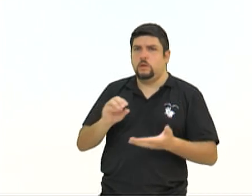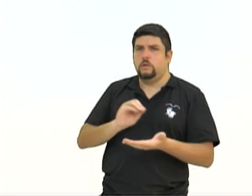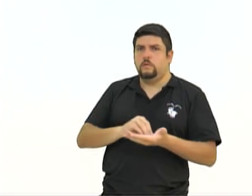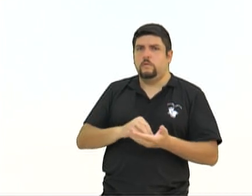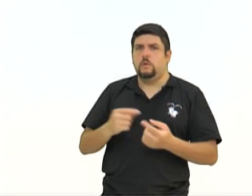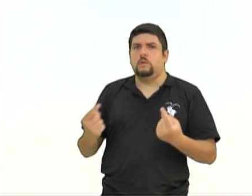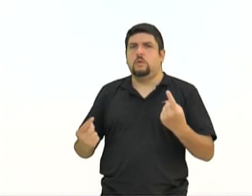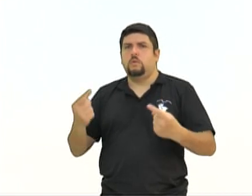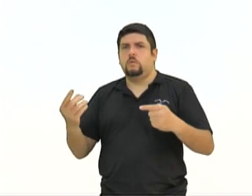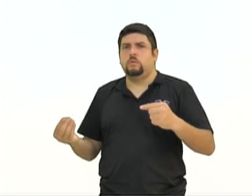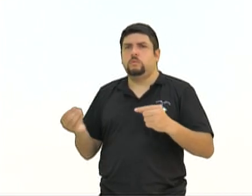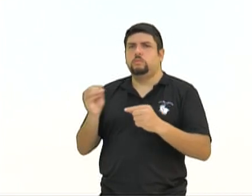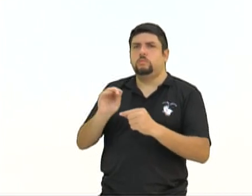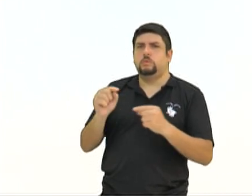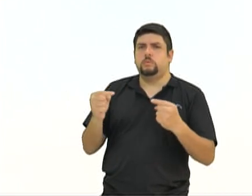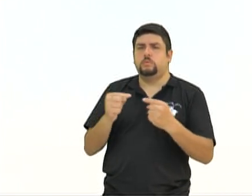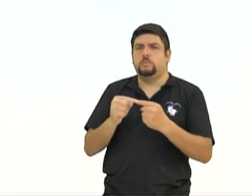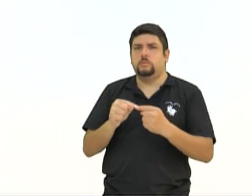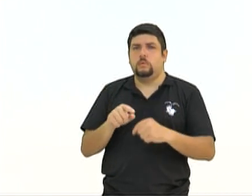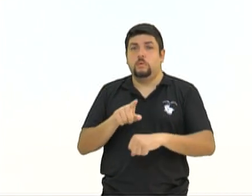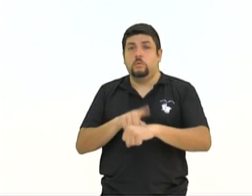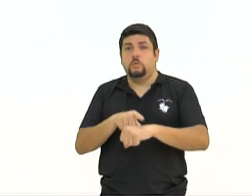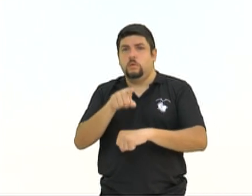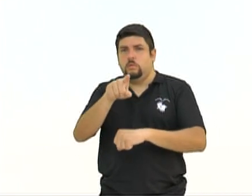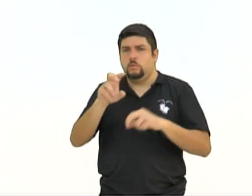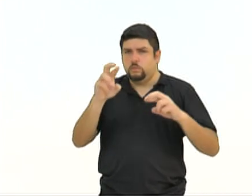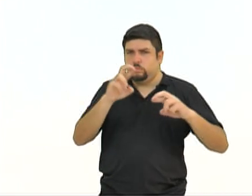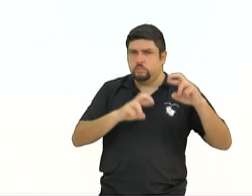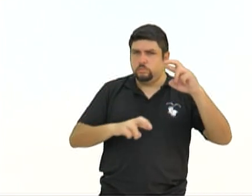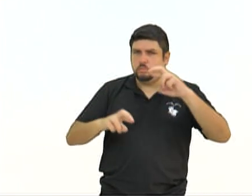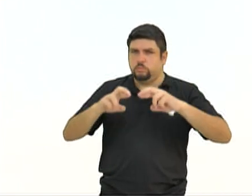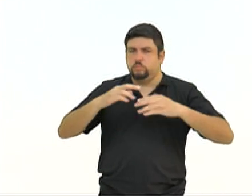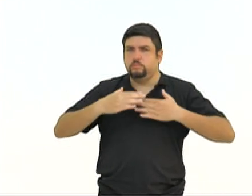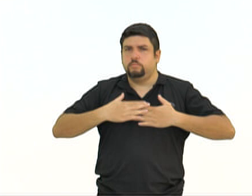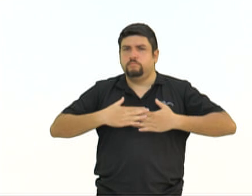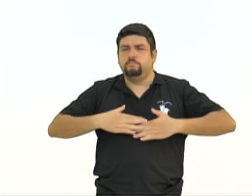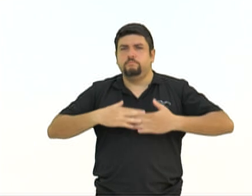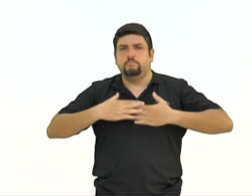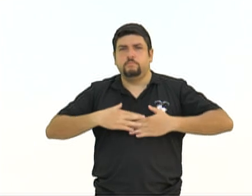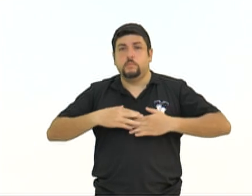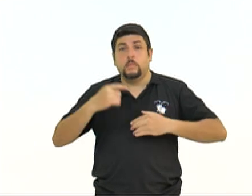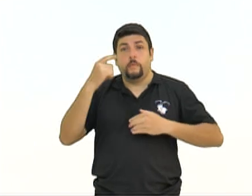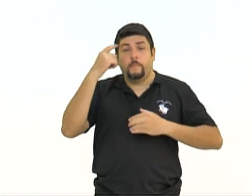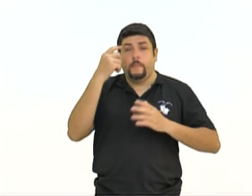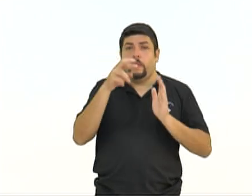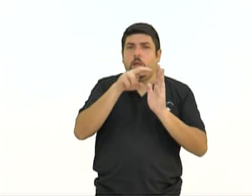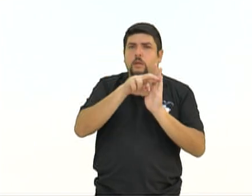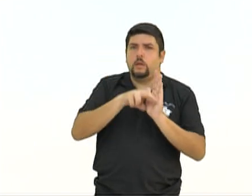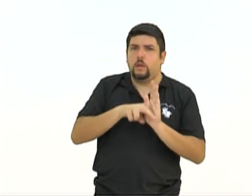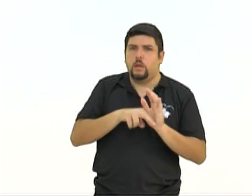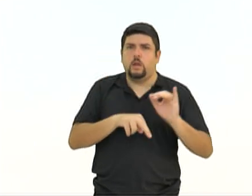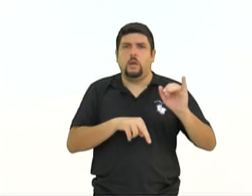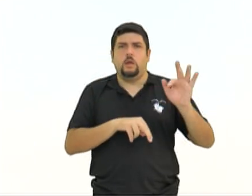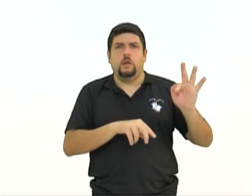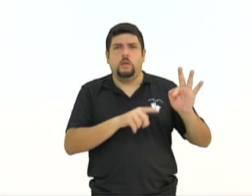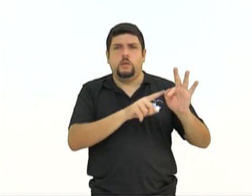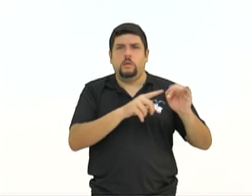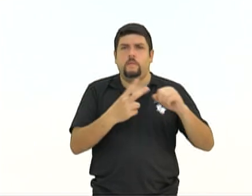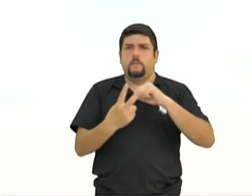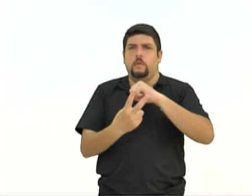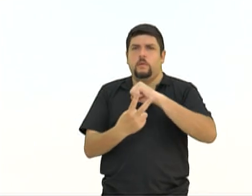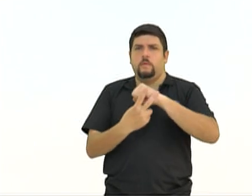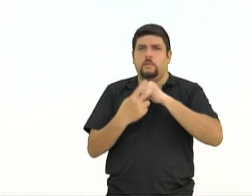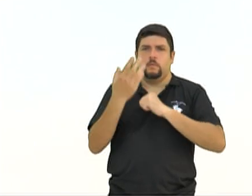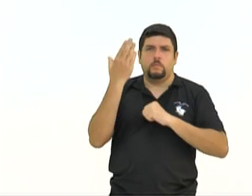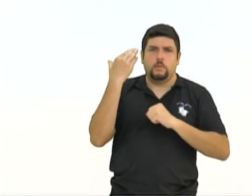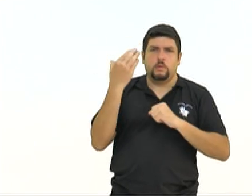Então, eu vou dar um tempinho para vocês poderem analisar, para vocês poderem olhar com calma, pensando naquela regra, frase com if, verbo do passado, e a